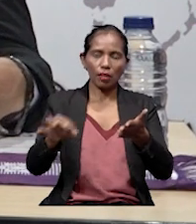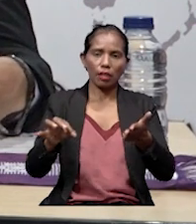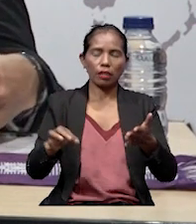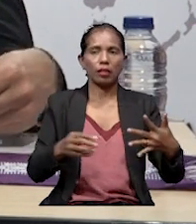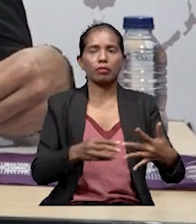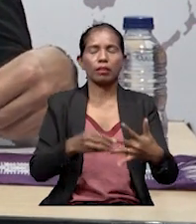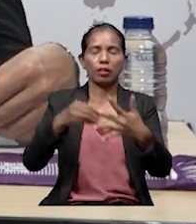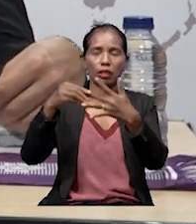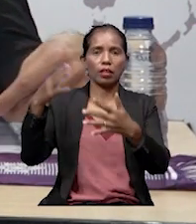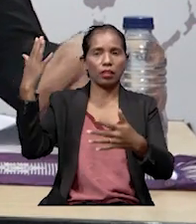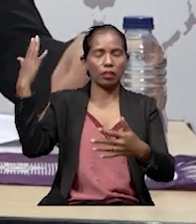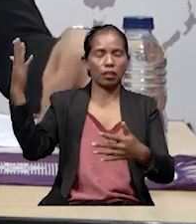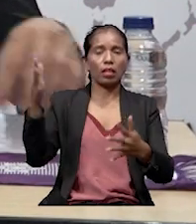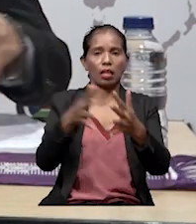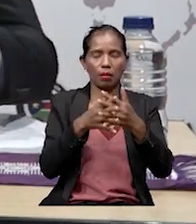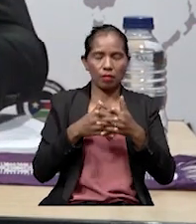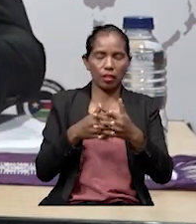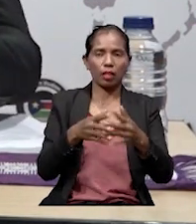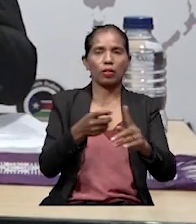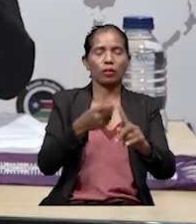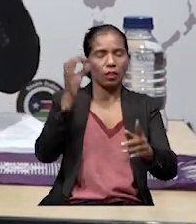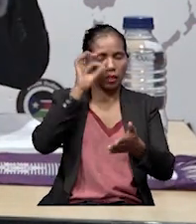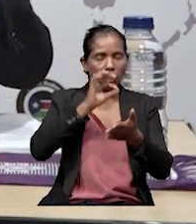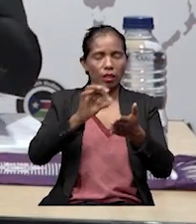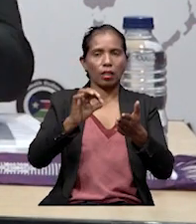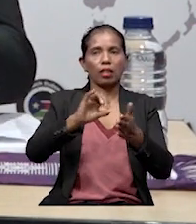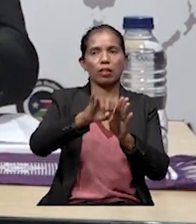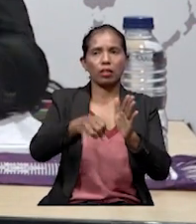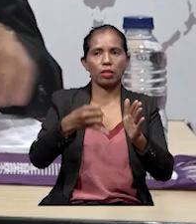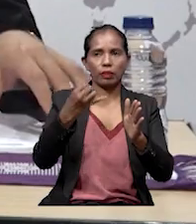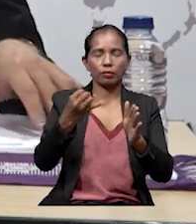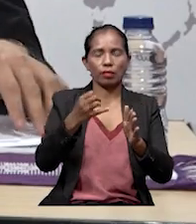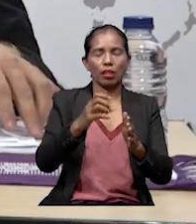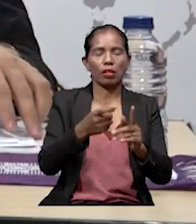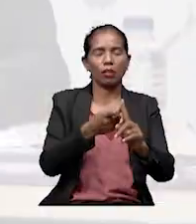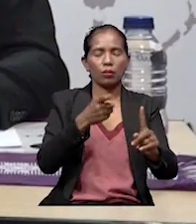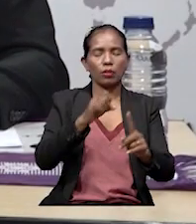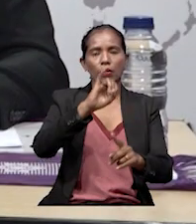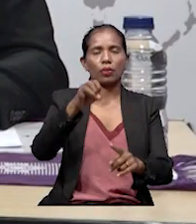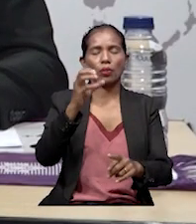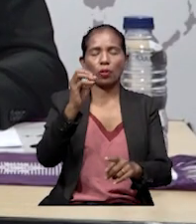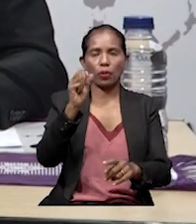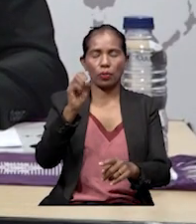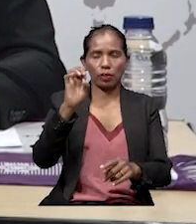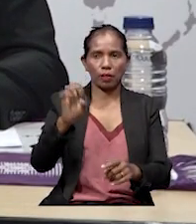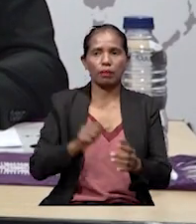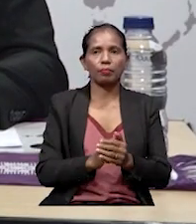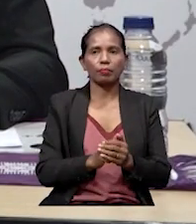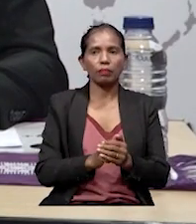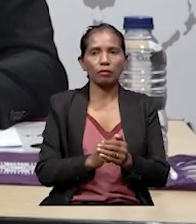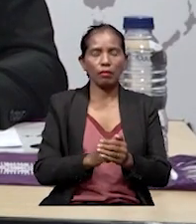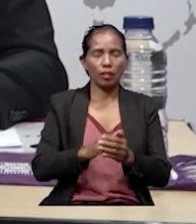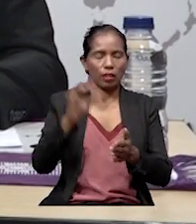em Nova Iorque, li russi secretário-geral engenheiro António Guterres, ONU Ninia. Dene secretário-geral